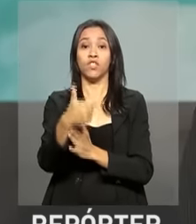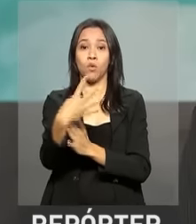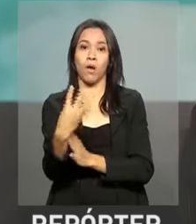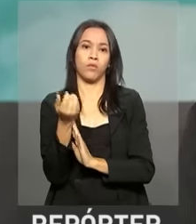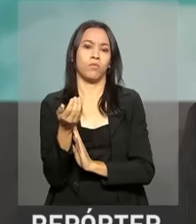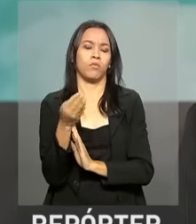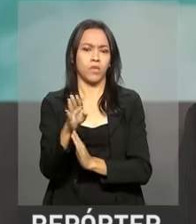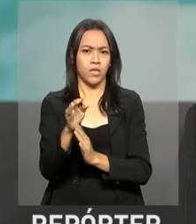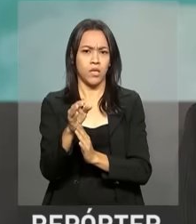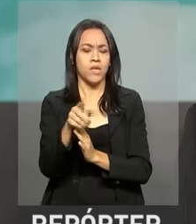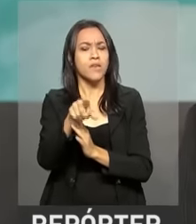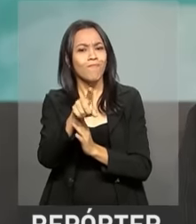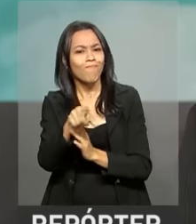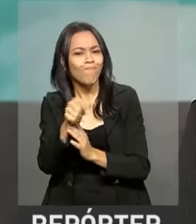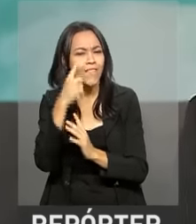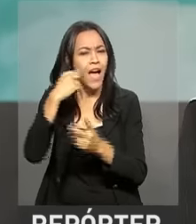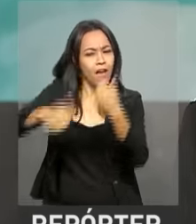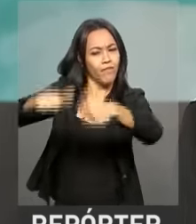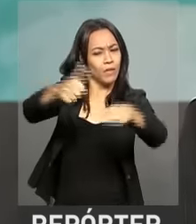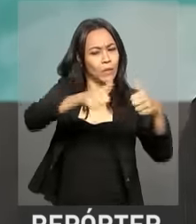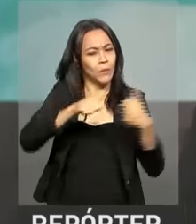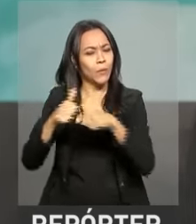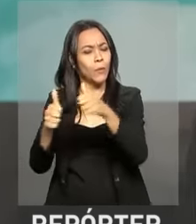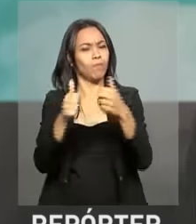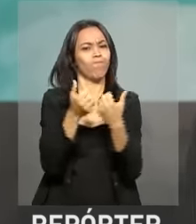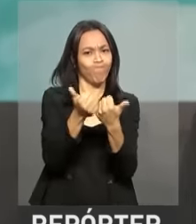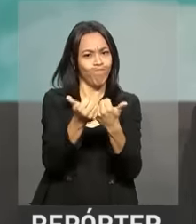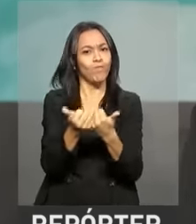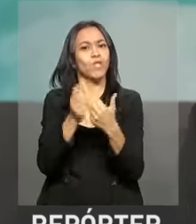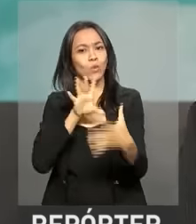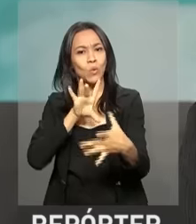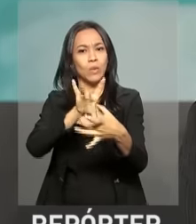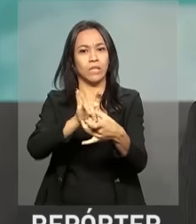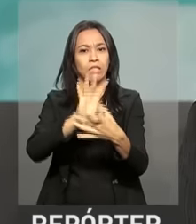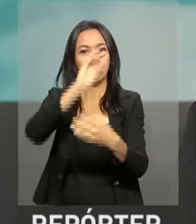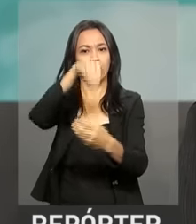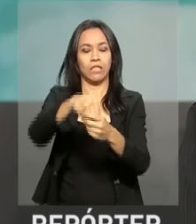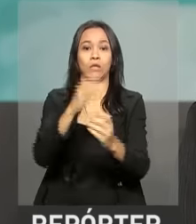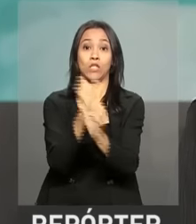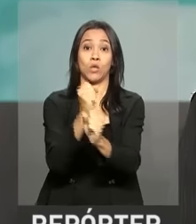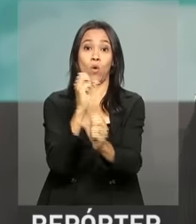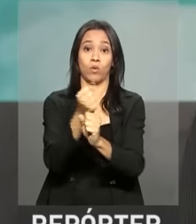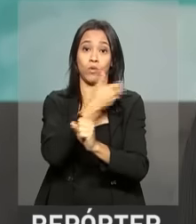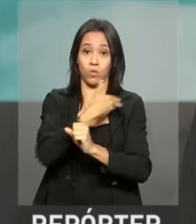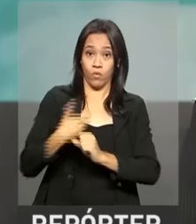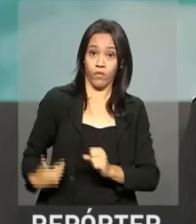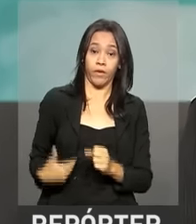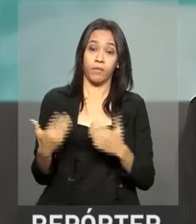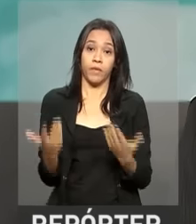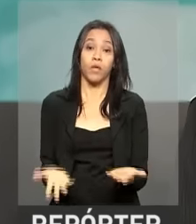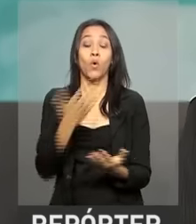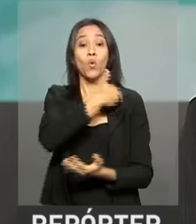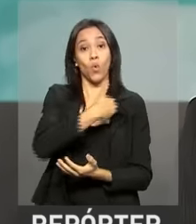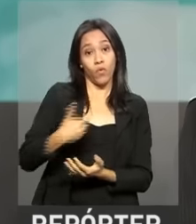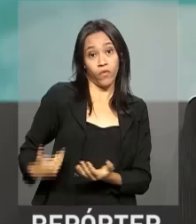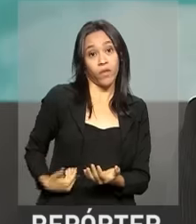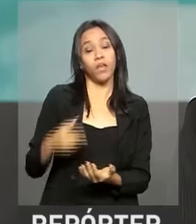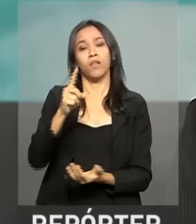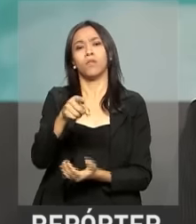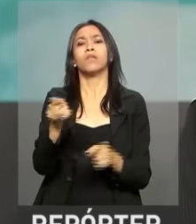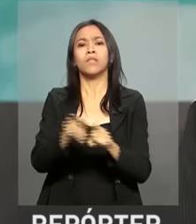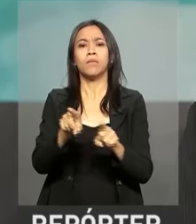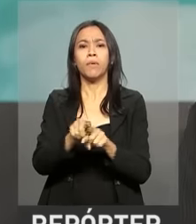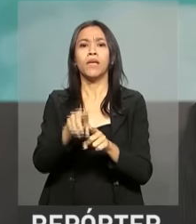de traçar um diagnóstico considerado realista da situação das contas públicas no Brasil e o governo do presidente interino